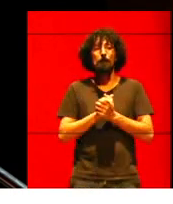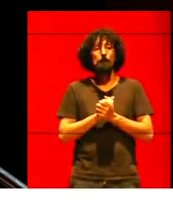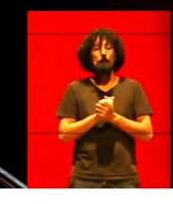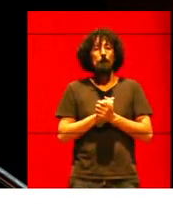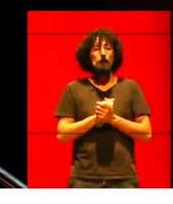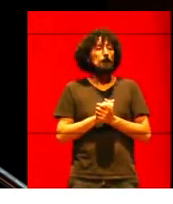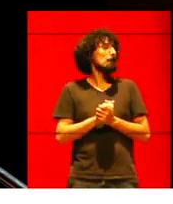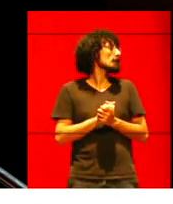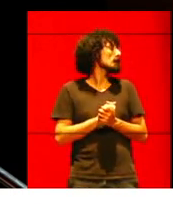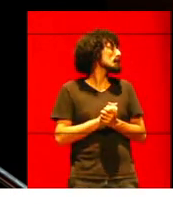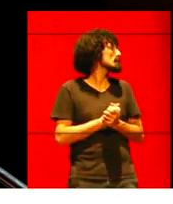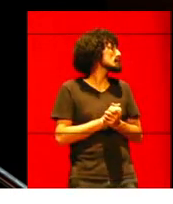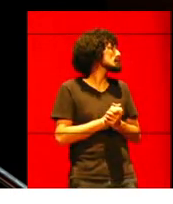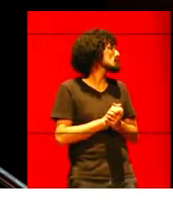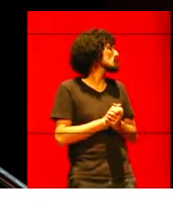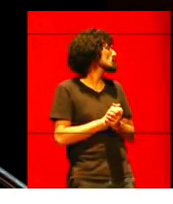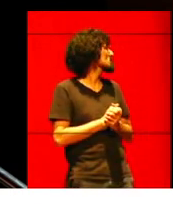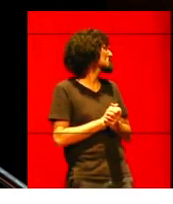boia.